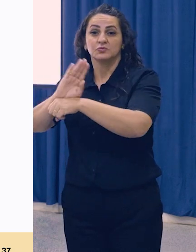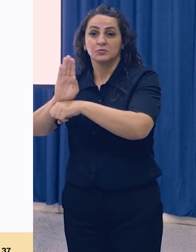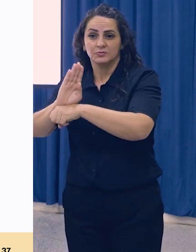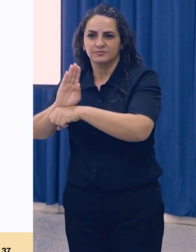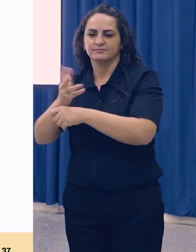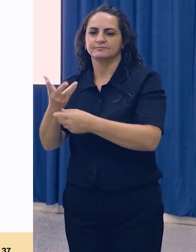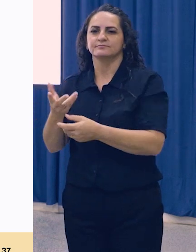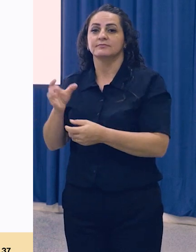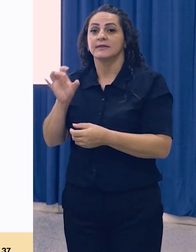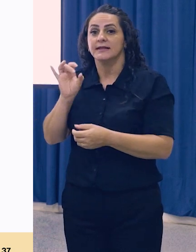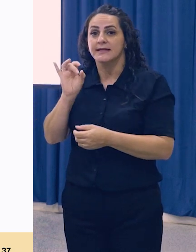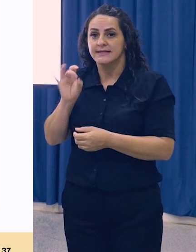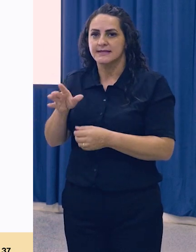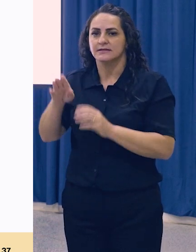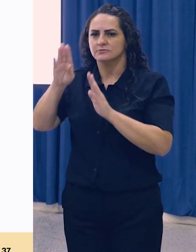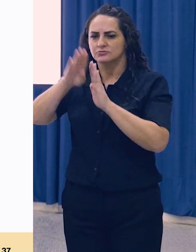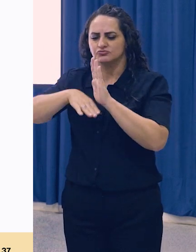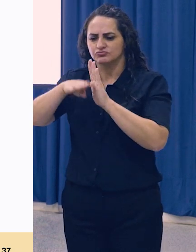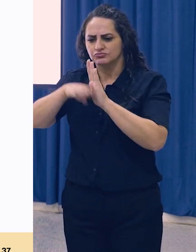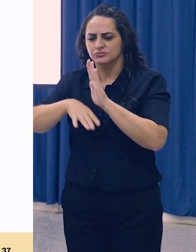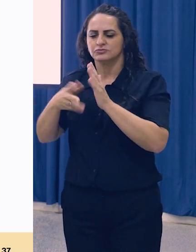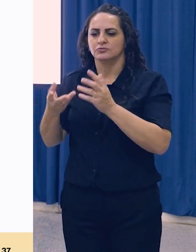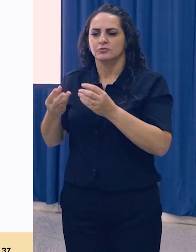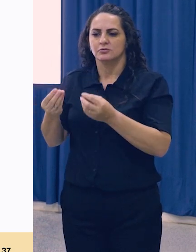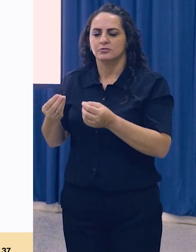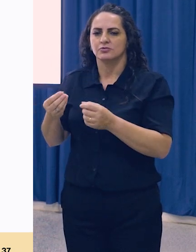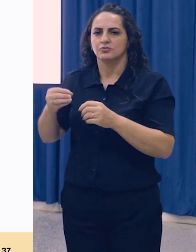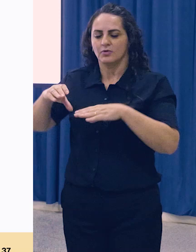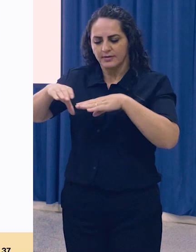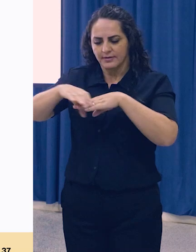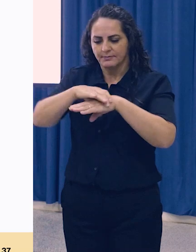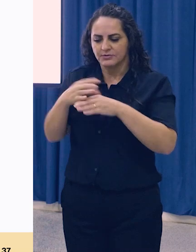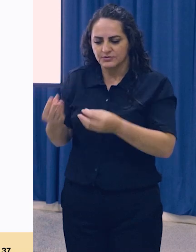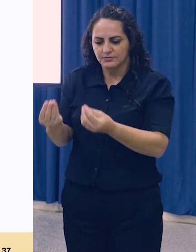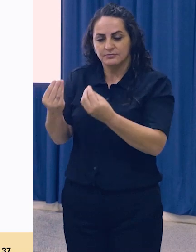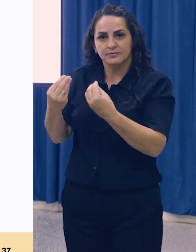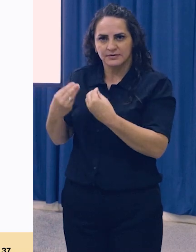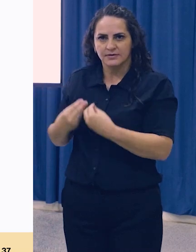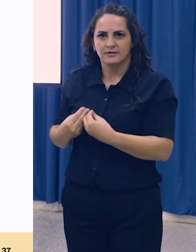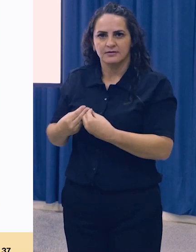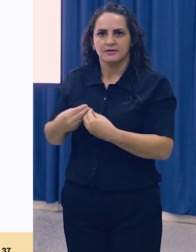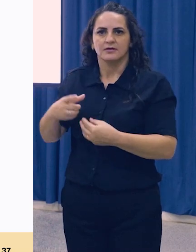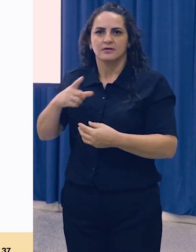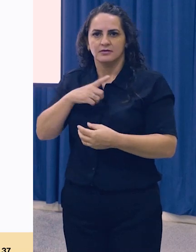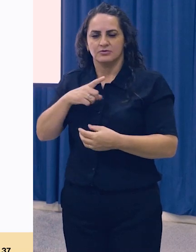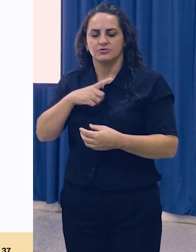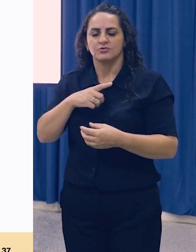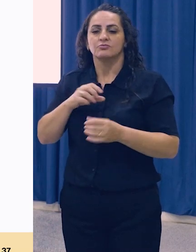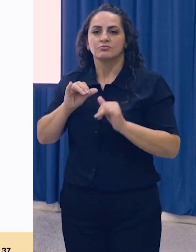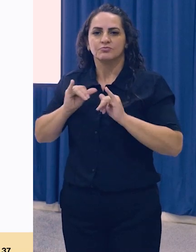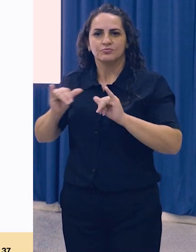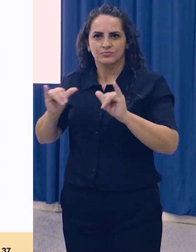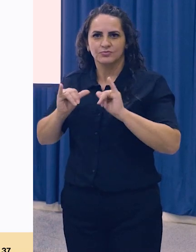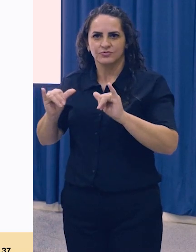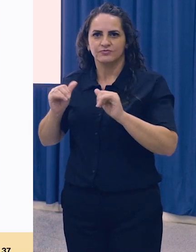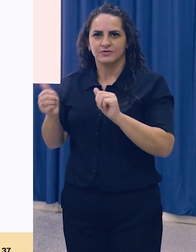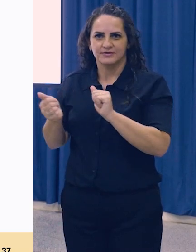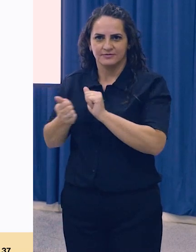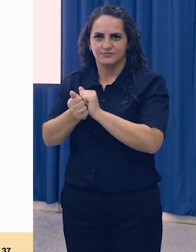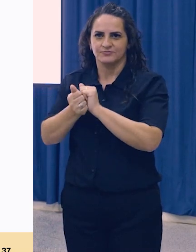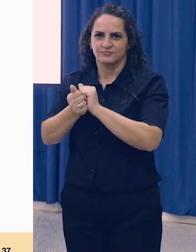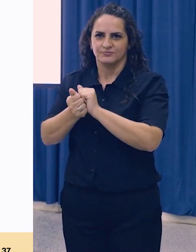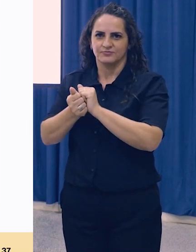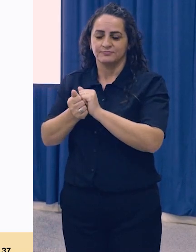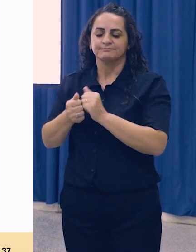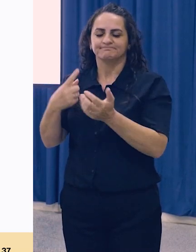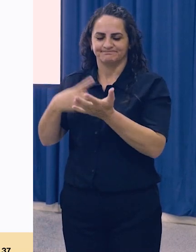eles dessem um desconto ou, enfim, fornecessem as sapatilhas, a gente traria benefícios para eles por estarem no filme.